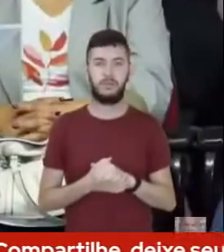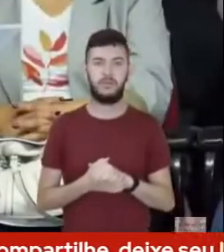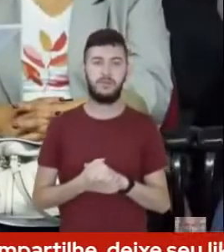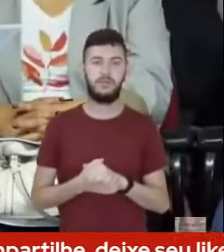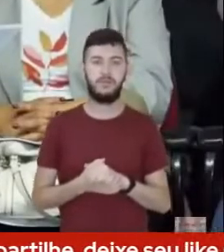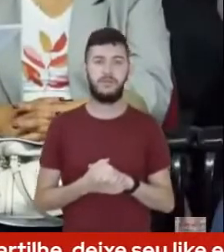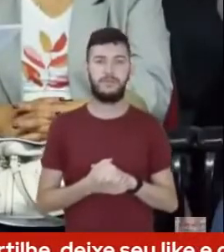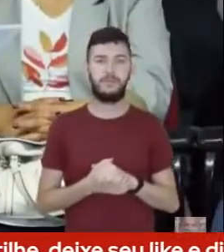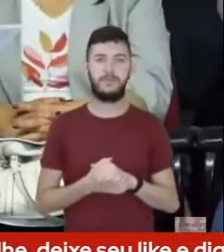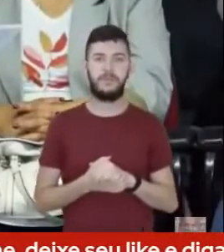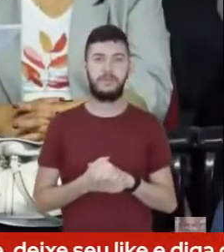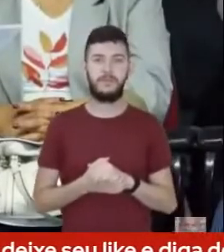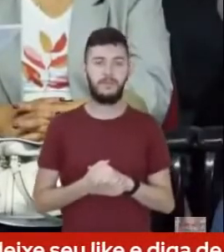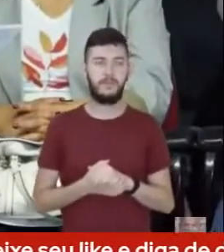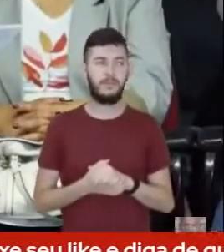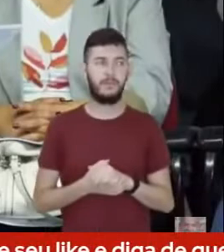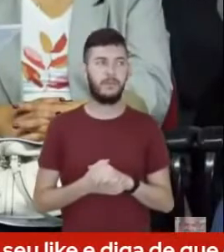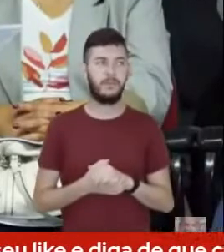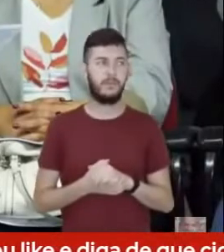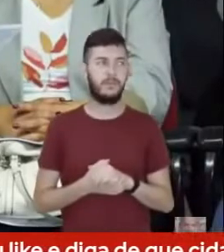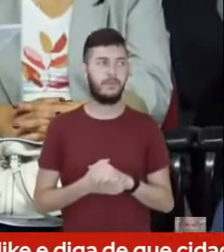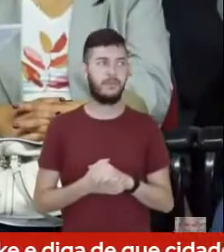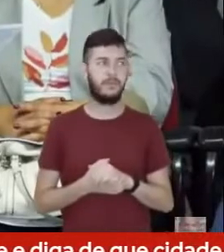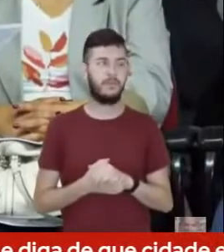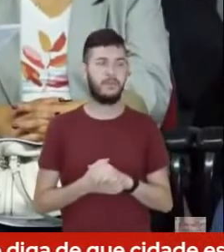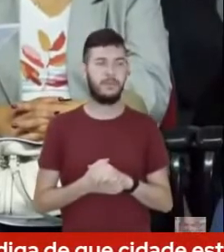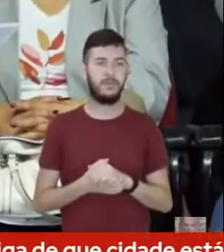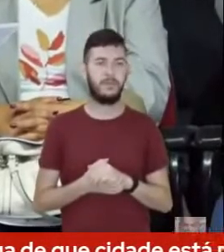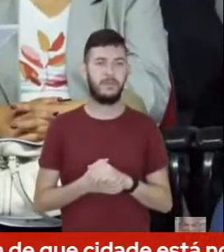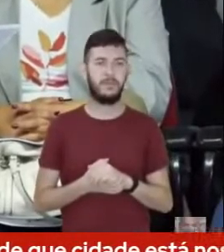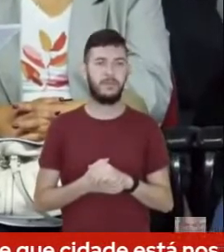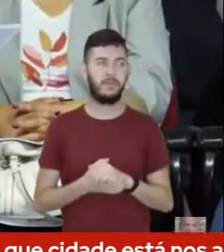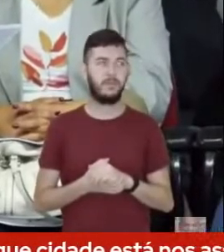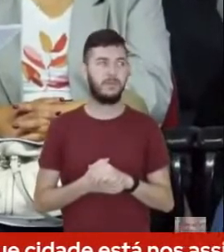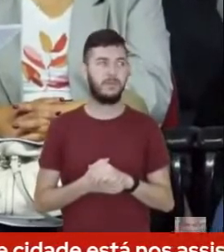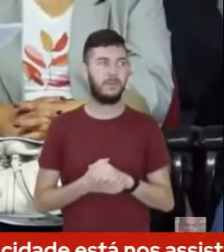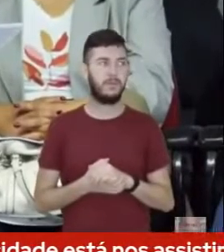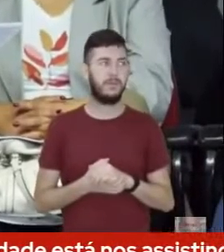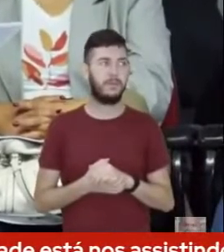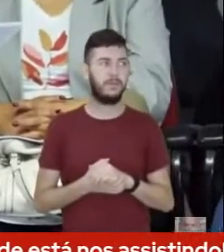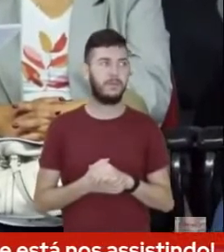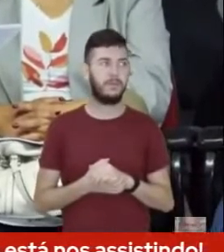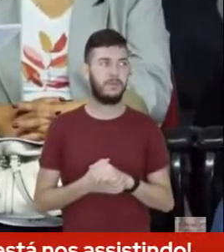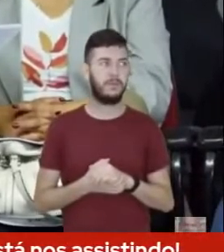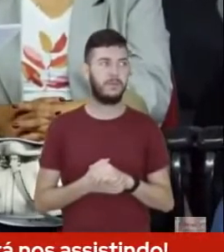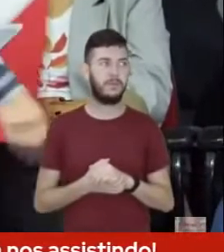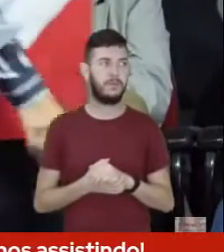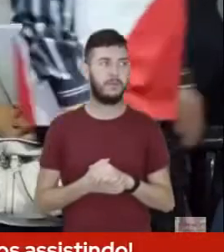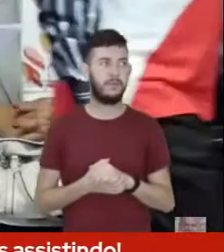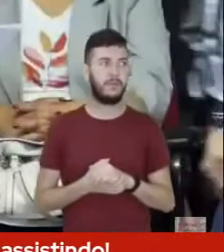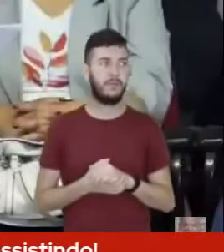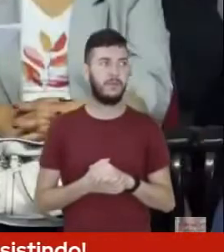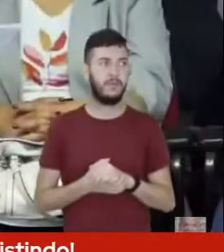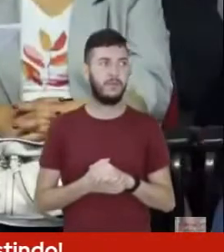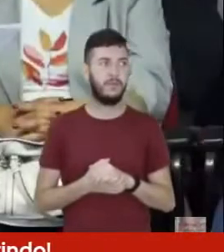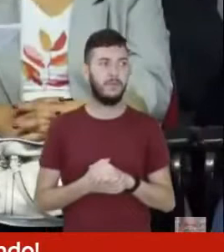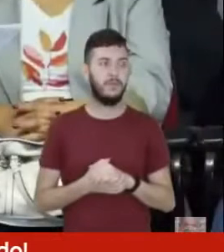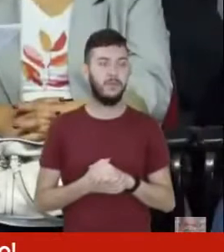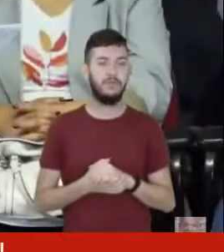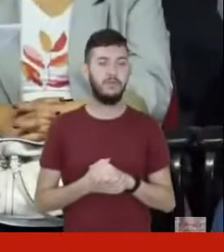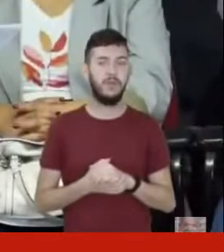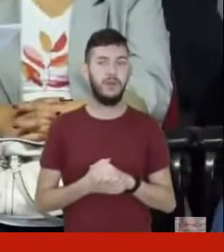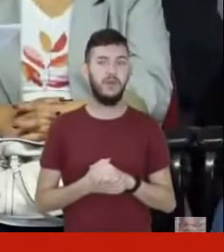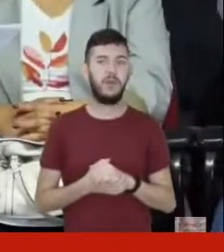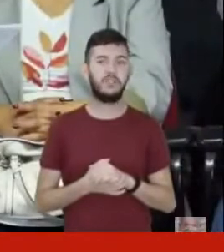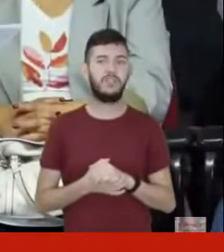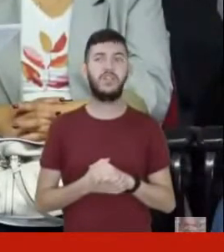de recuperação dos direitos da classe trabalhadora no Brasil. O presidente Lula esteve recentemente na CUT, pôde ouvir as